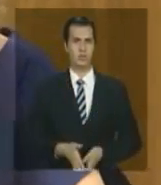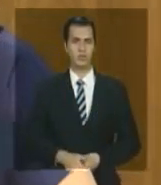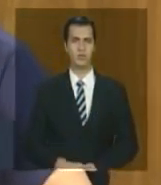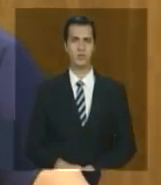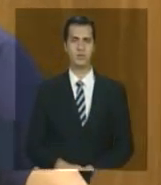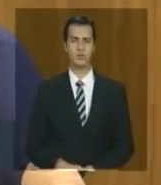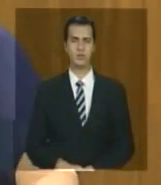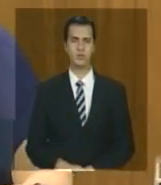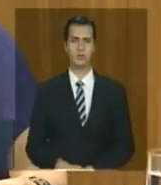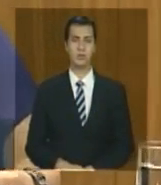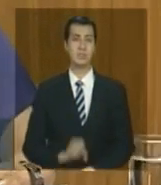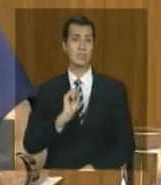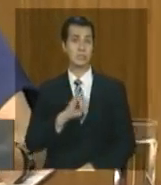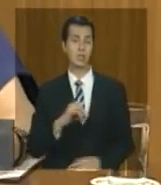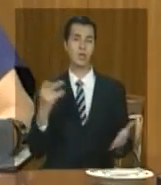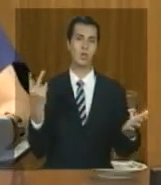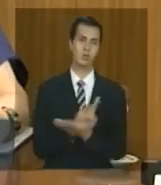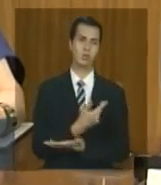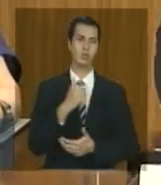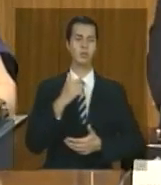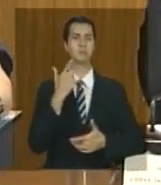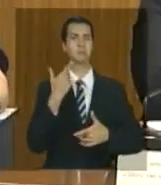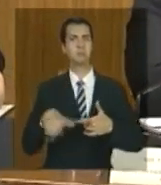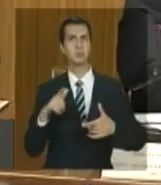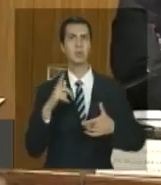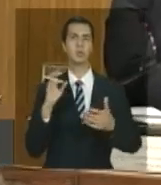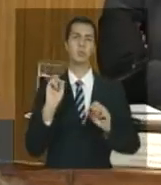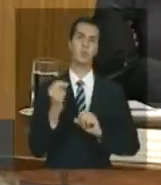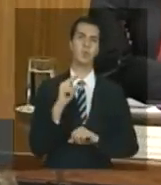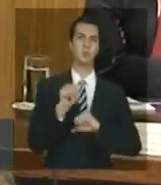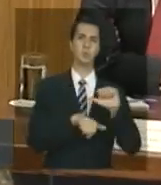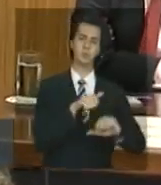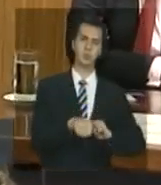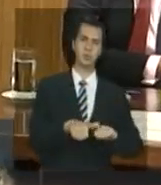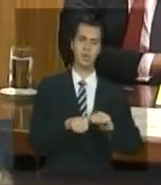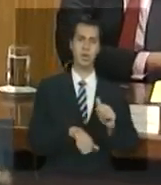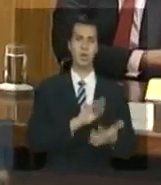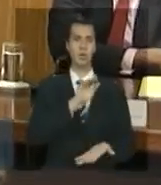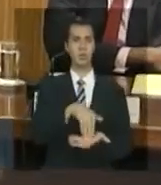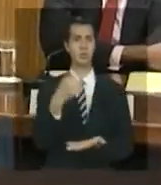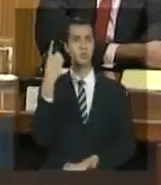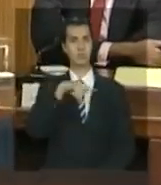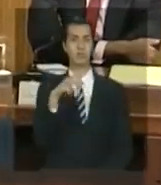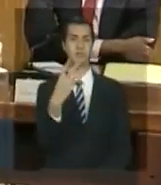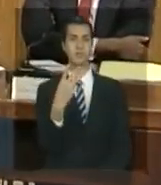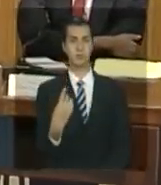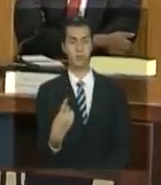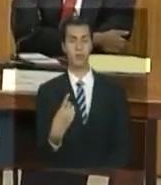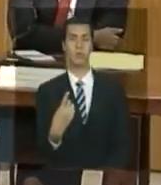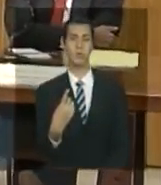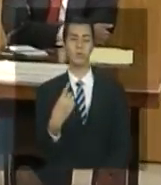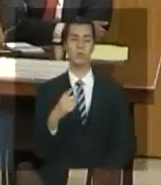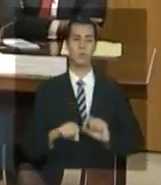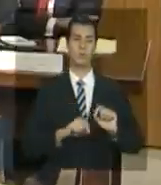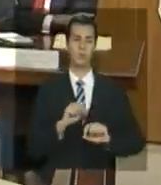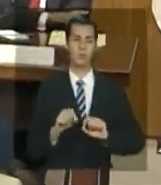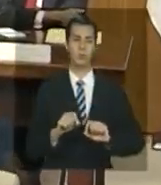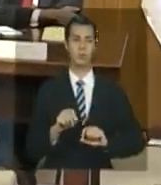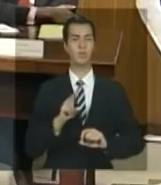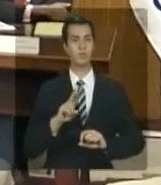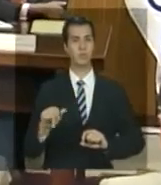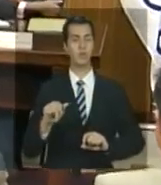Mas caso haja algum programa no dia 31, pelo menos segundo o que está na agenda até agora, seria uma programação de